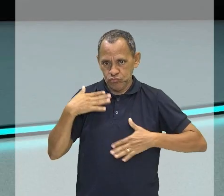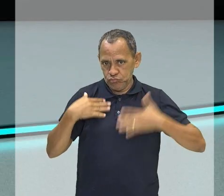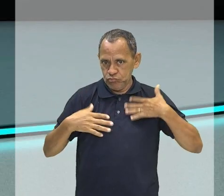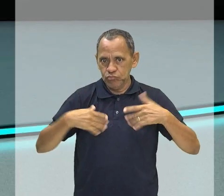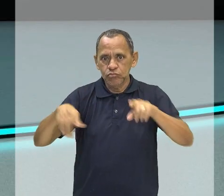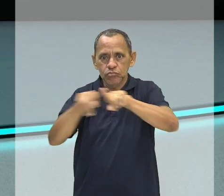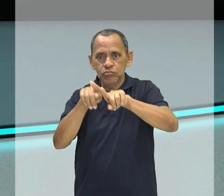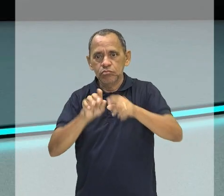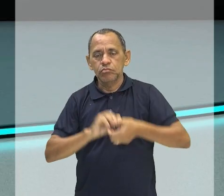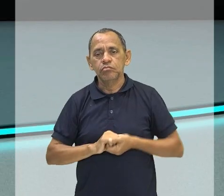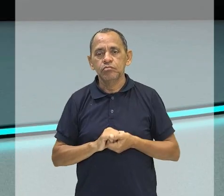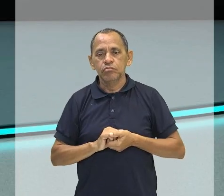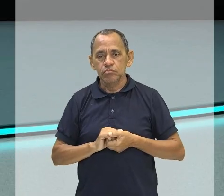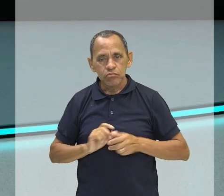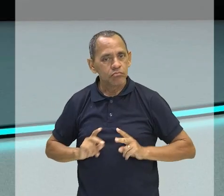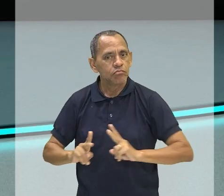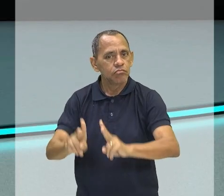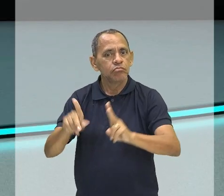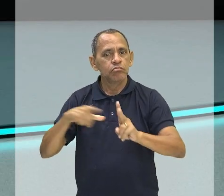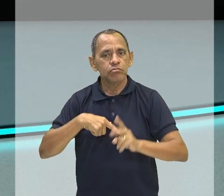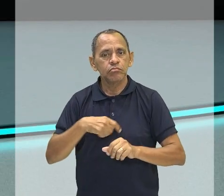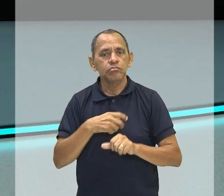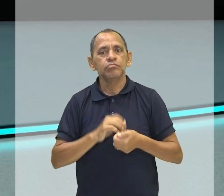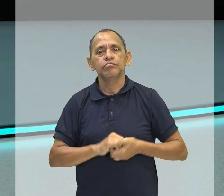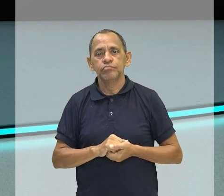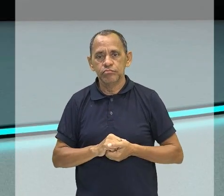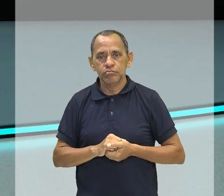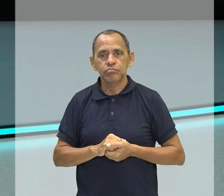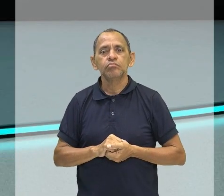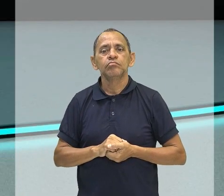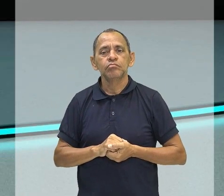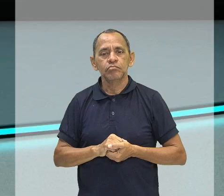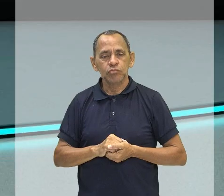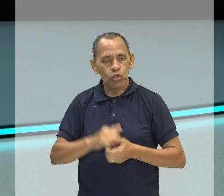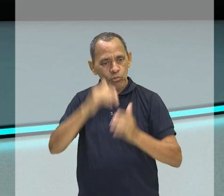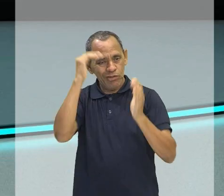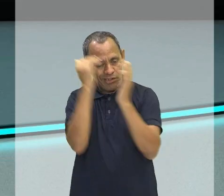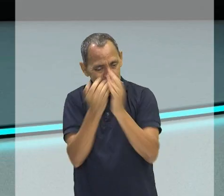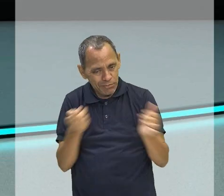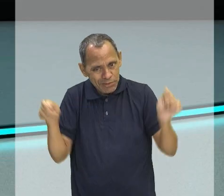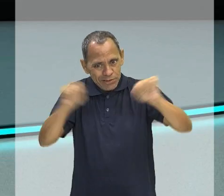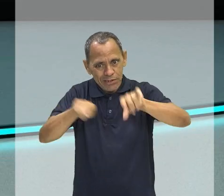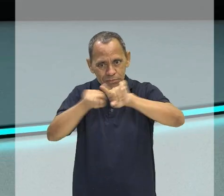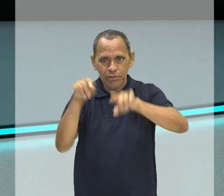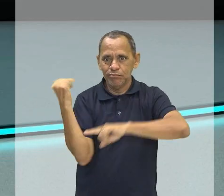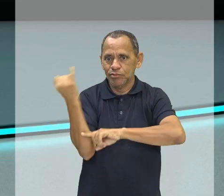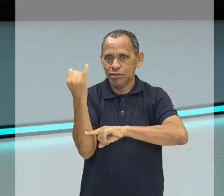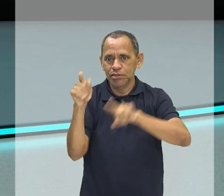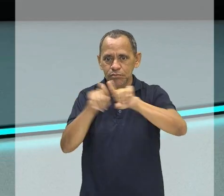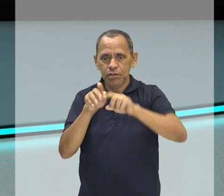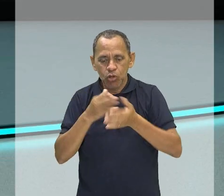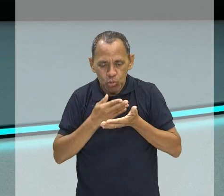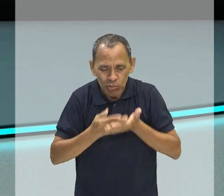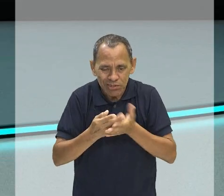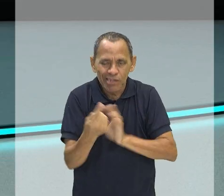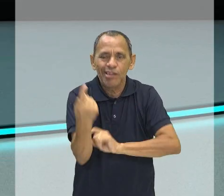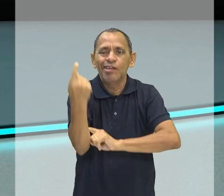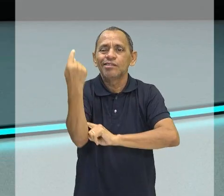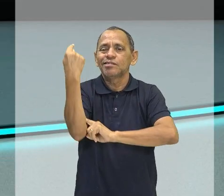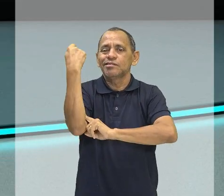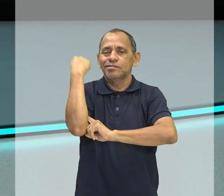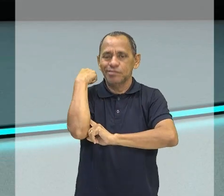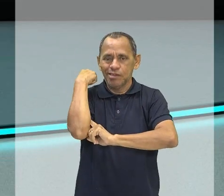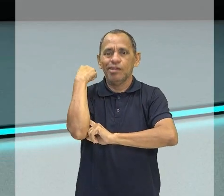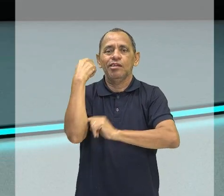Prosseguindo, nós temos aí a questão da disciplina, que é muito importante, e isso começa desde lá do início, quando